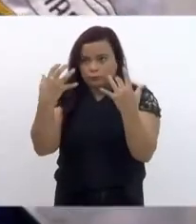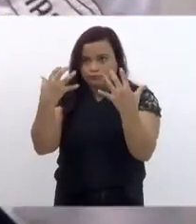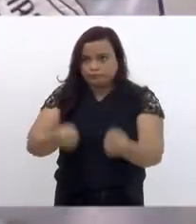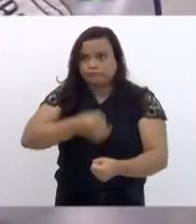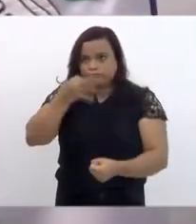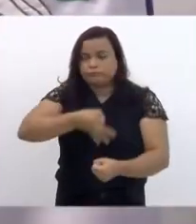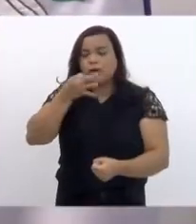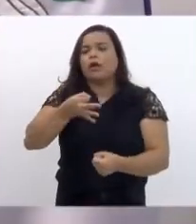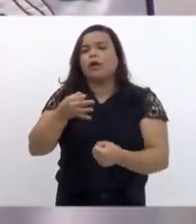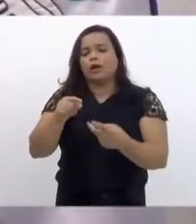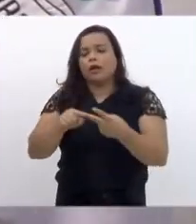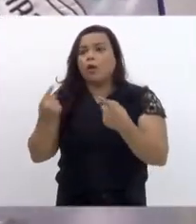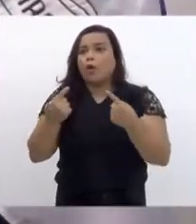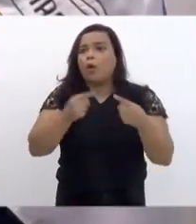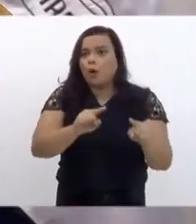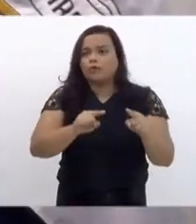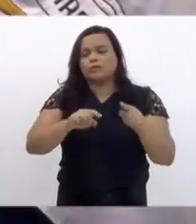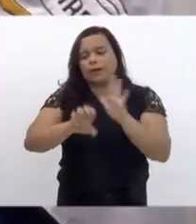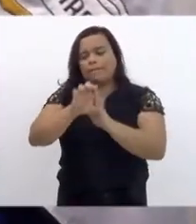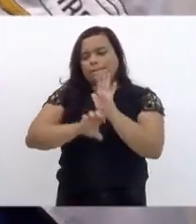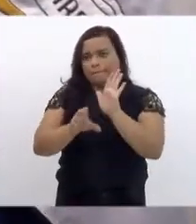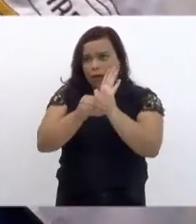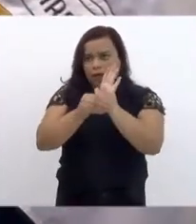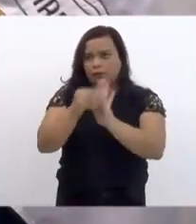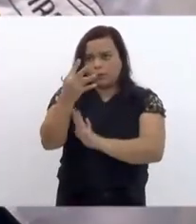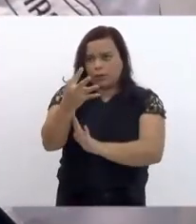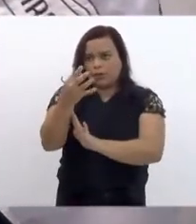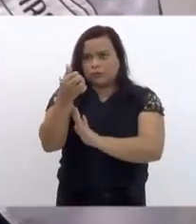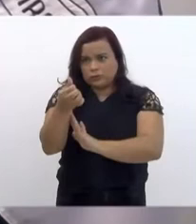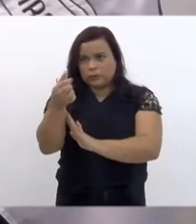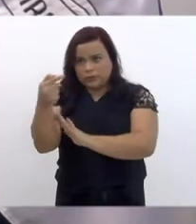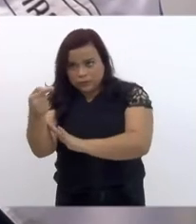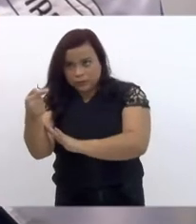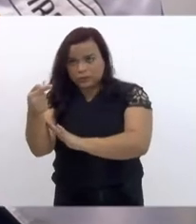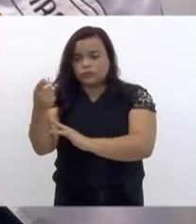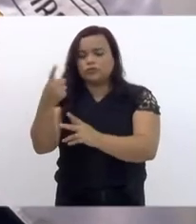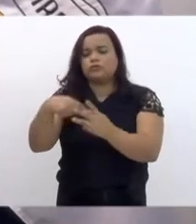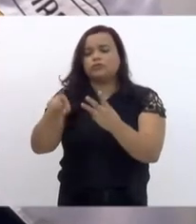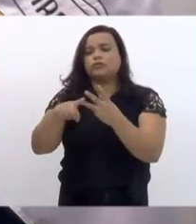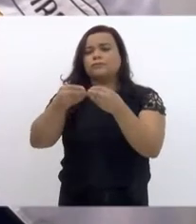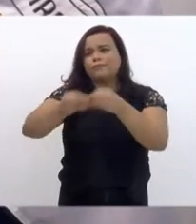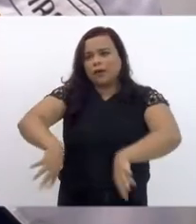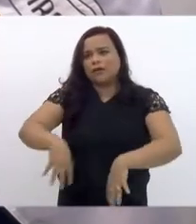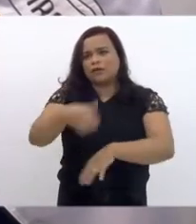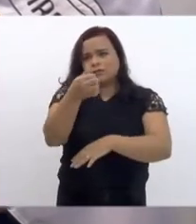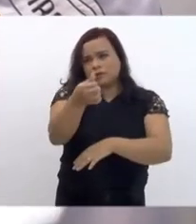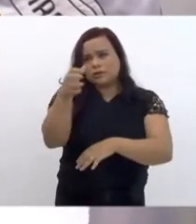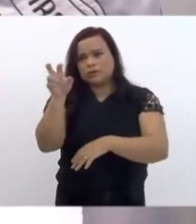às emendas 4, 6 e 7. Prejudicadas às emendas 3 e 5 pela emenda 1 da CCJ.